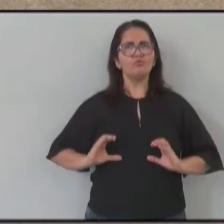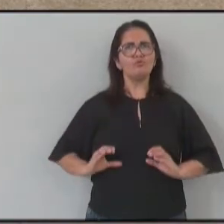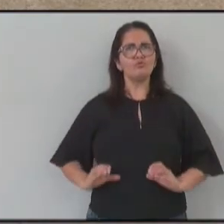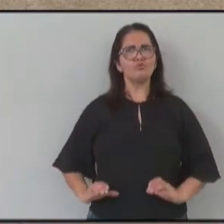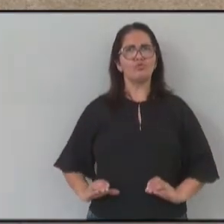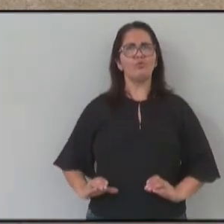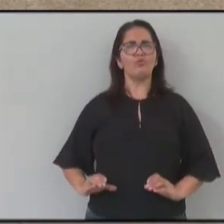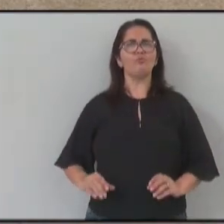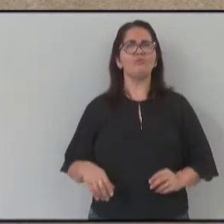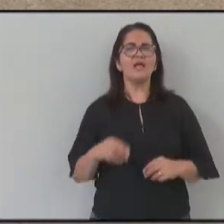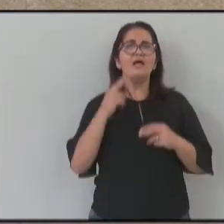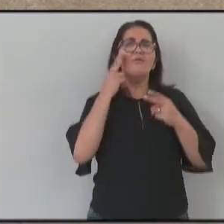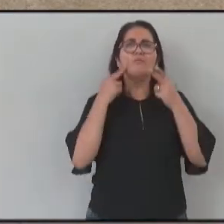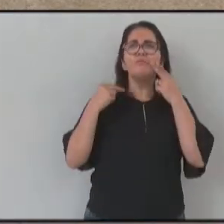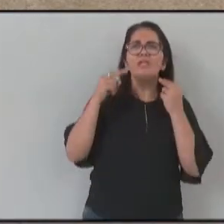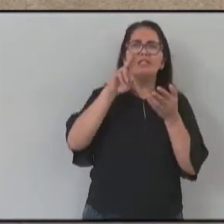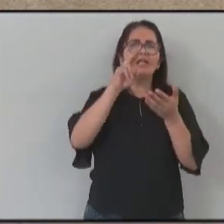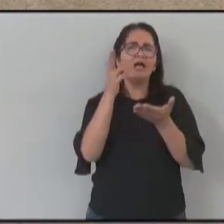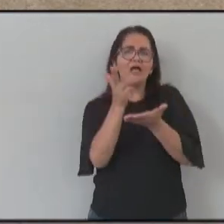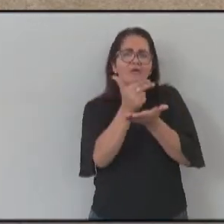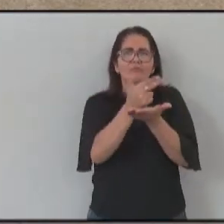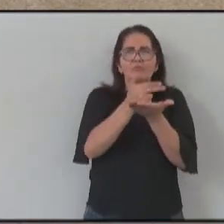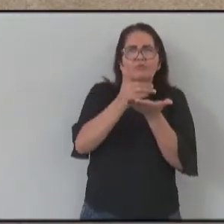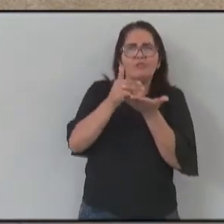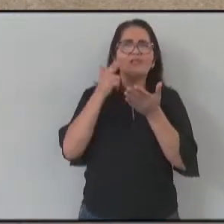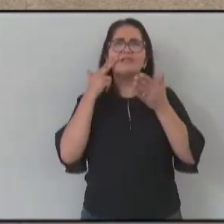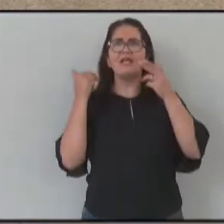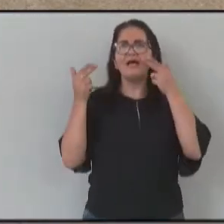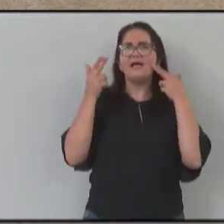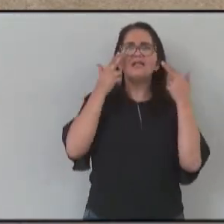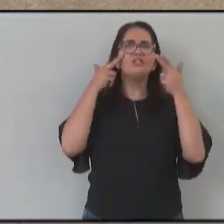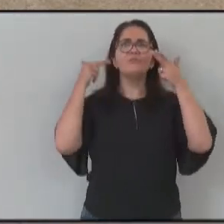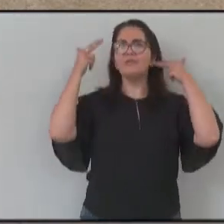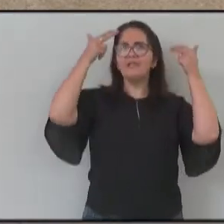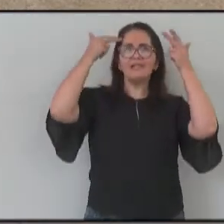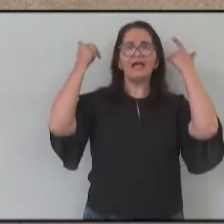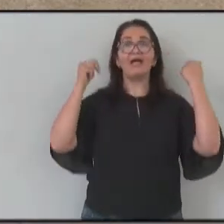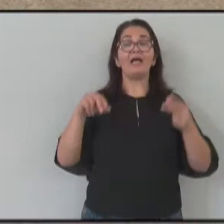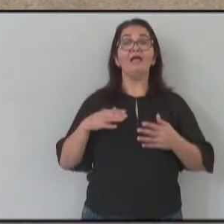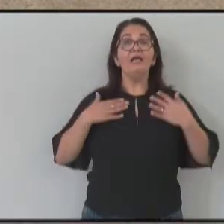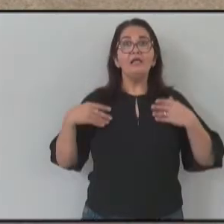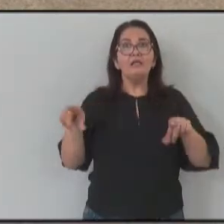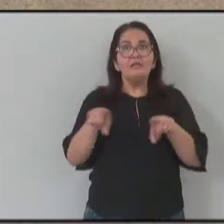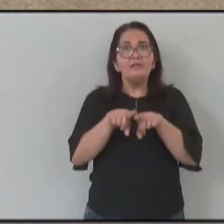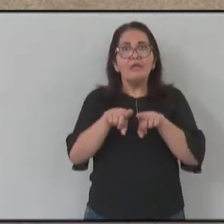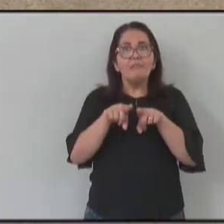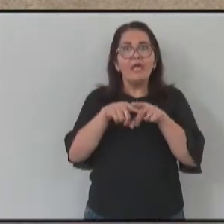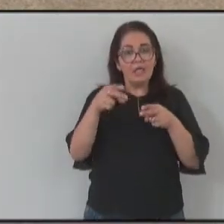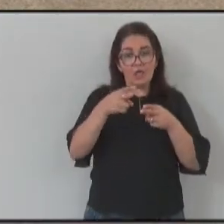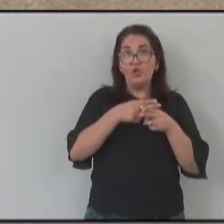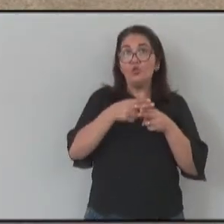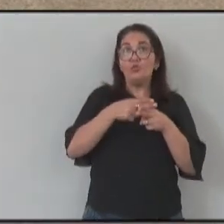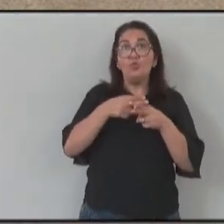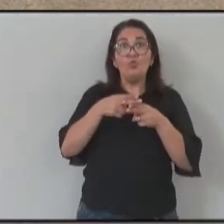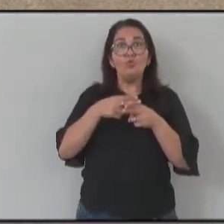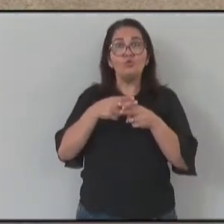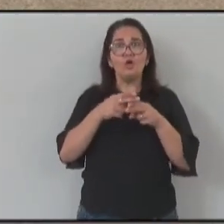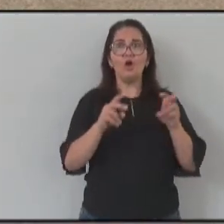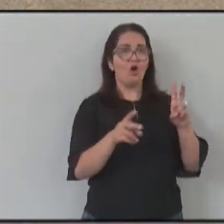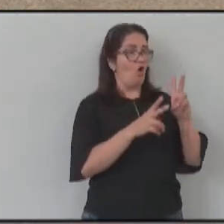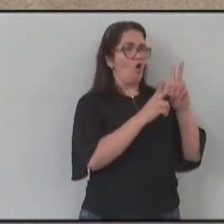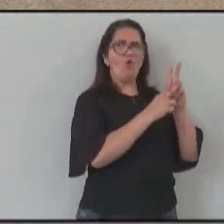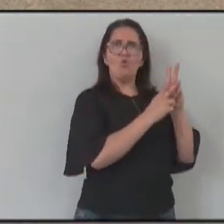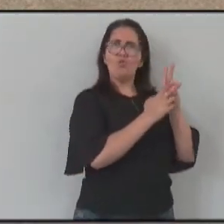se pintarem, a forma deles andarem despidos foi algo que chamou muita atenção e que consta